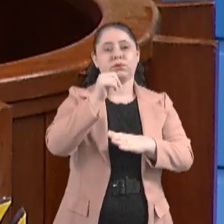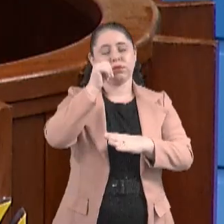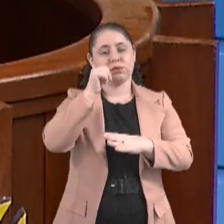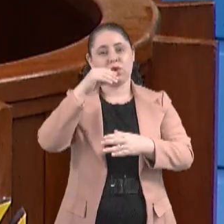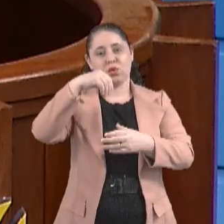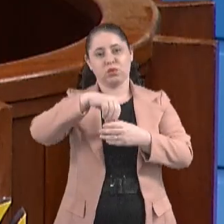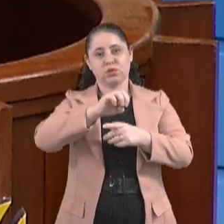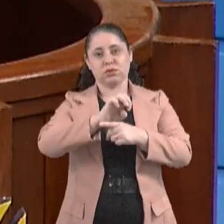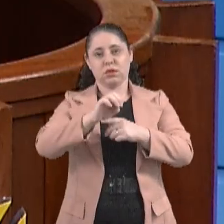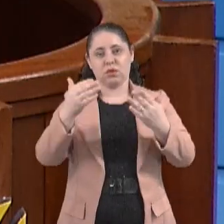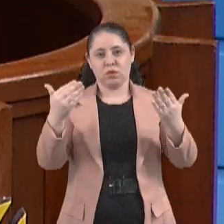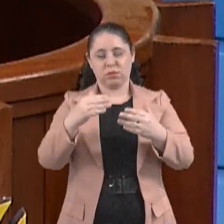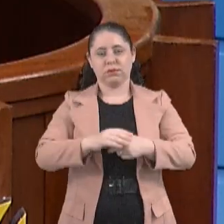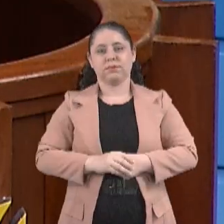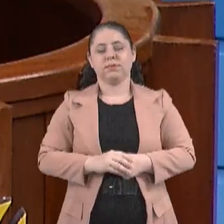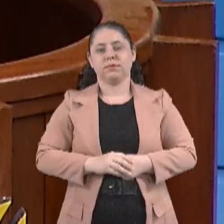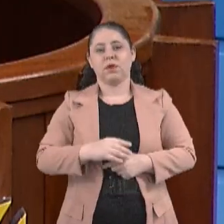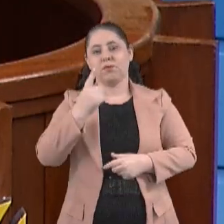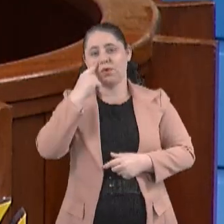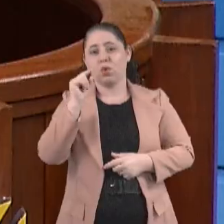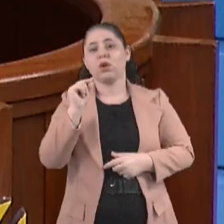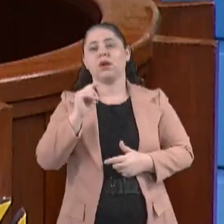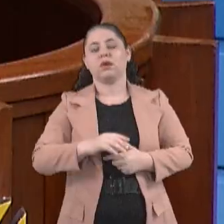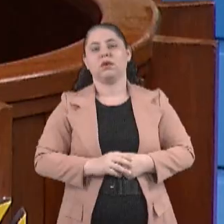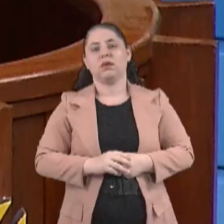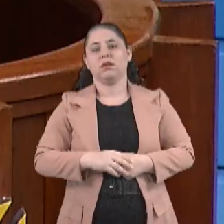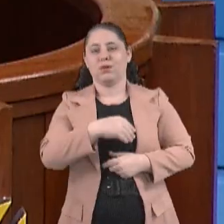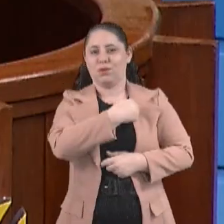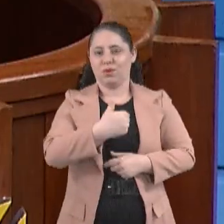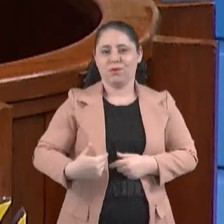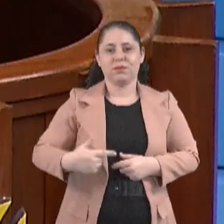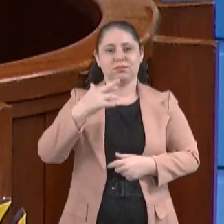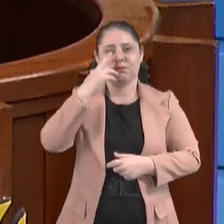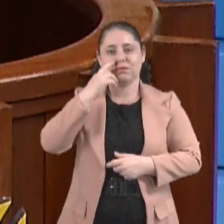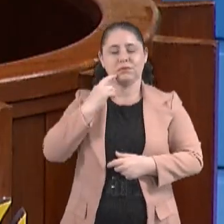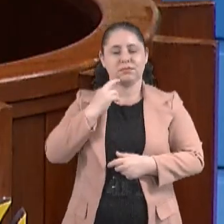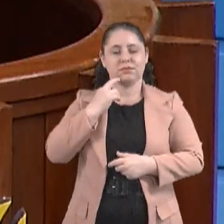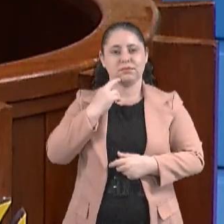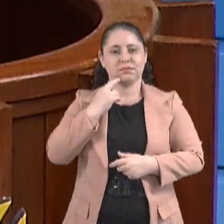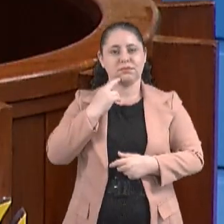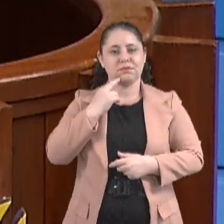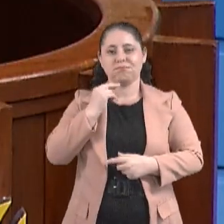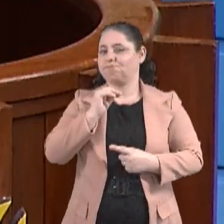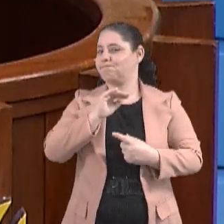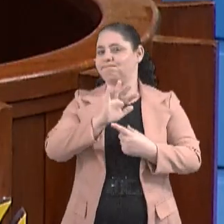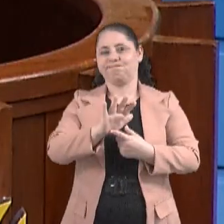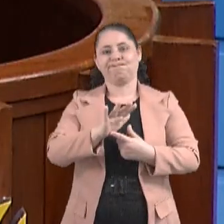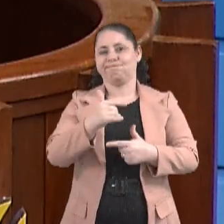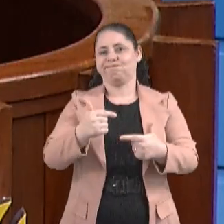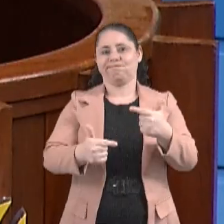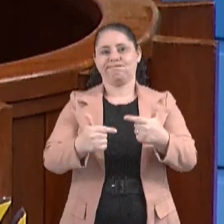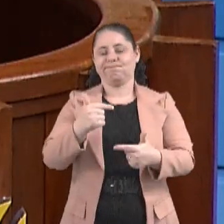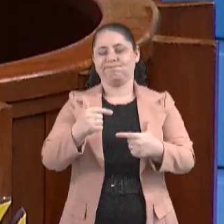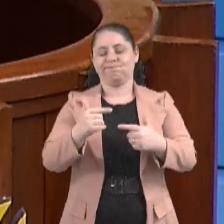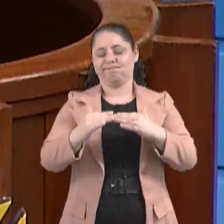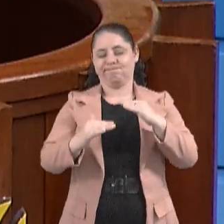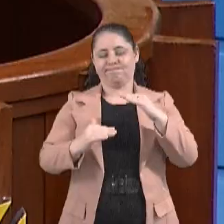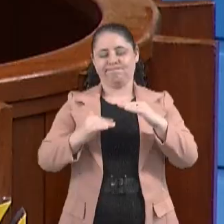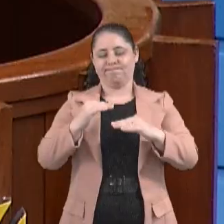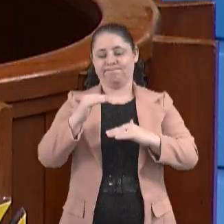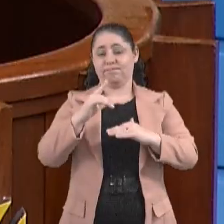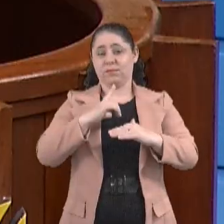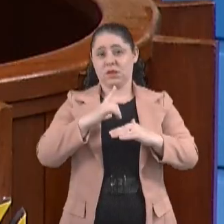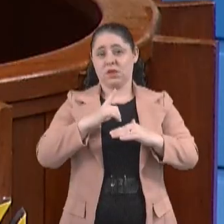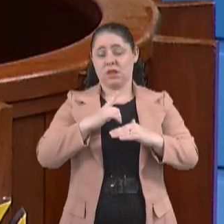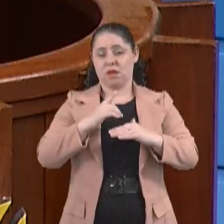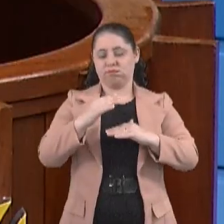no Estado do Mato Grosso do Sul, o que nós vimos é que o governo Riedel, para além de não apresentar uma política de avanço, tem